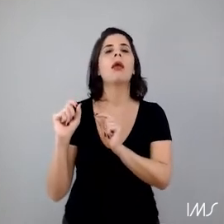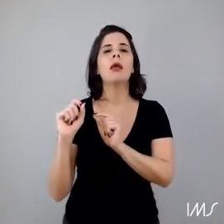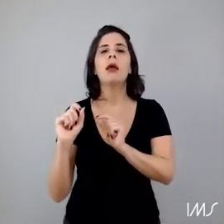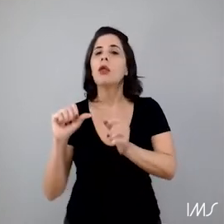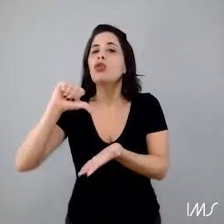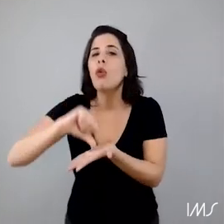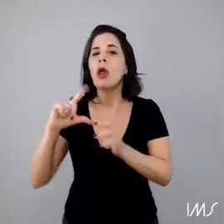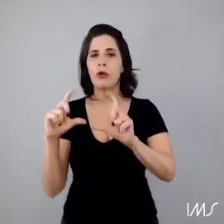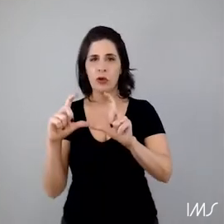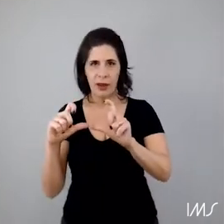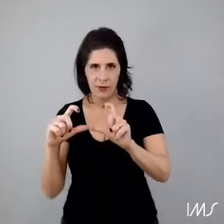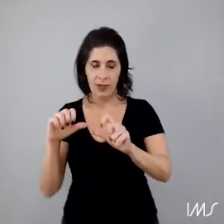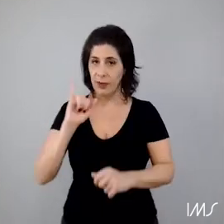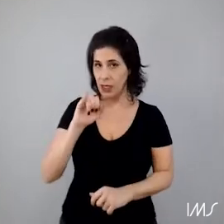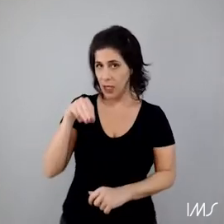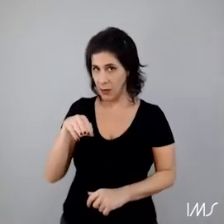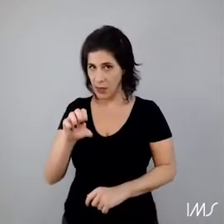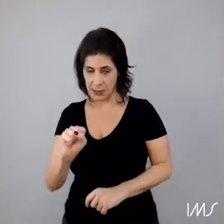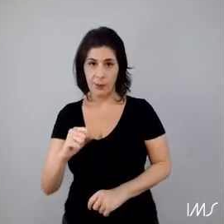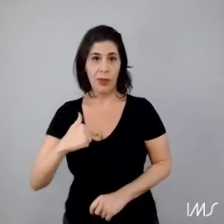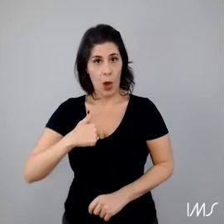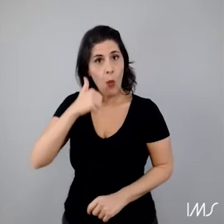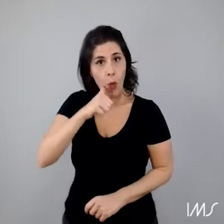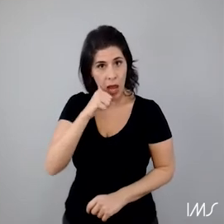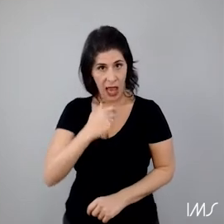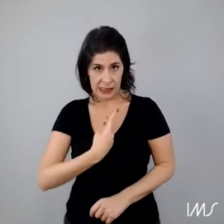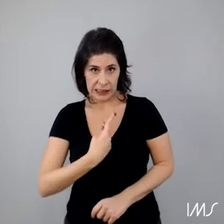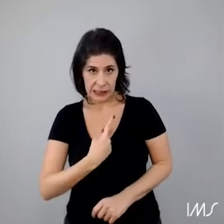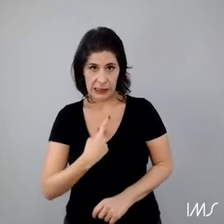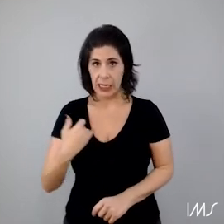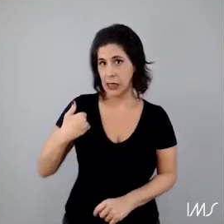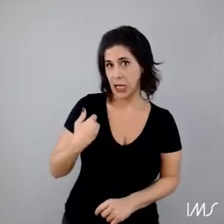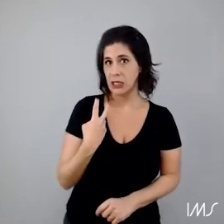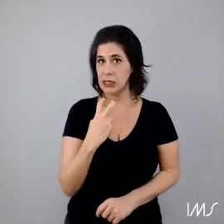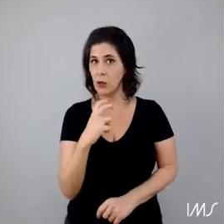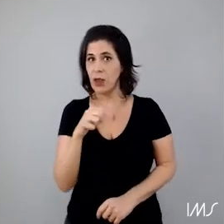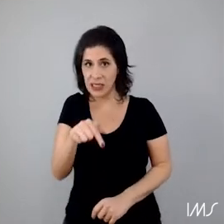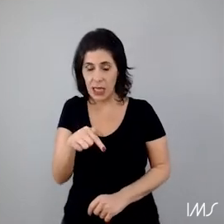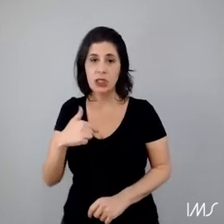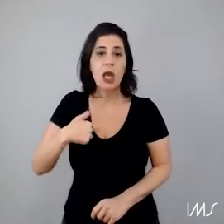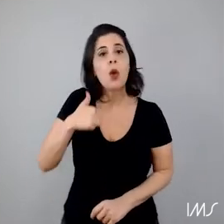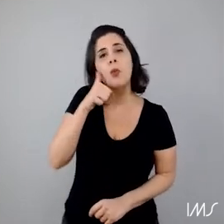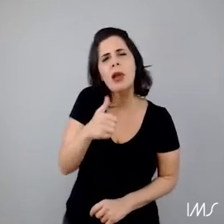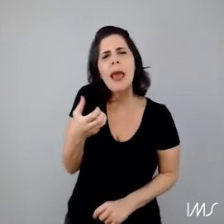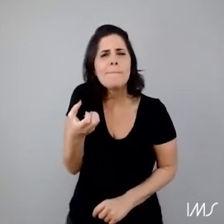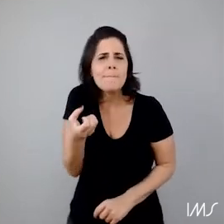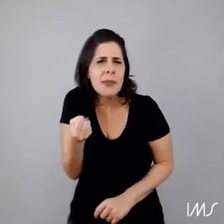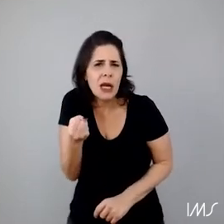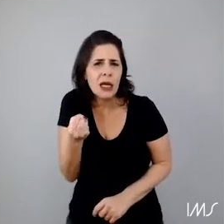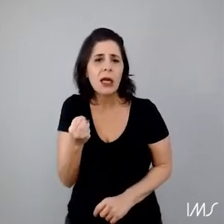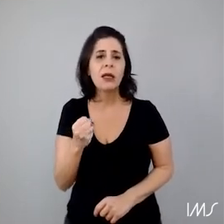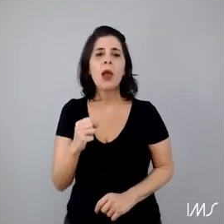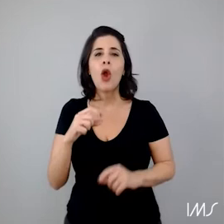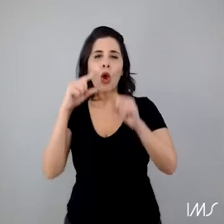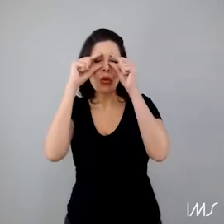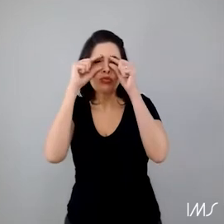Eu sou mulher, cis, tenho 57 anos, sou branca, de olhos pequenos, puxados, tenho